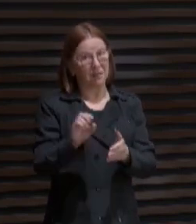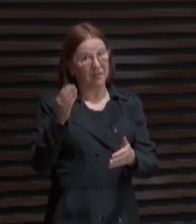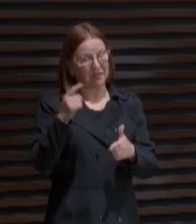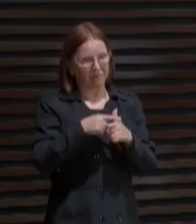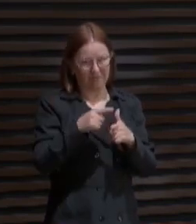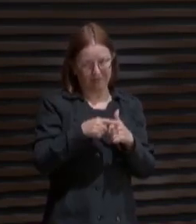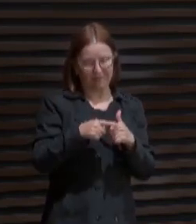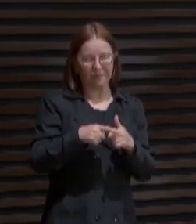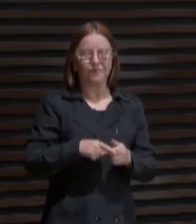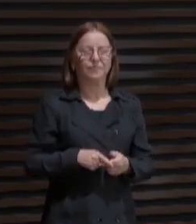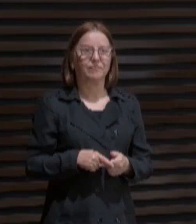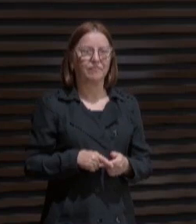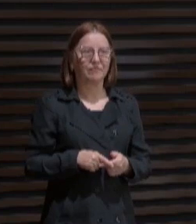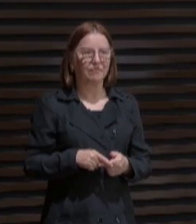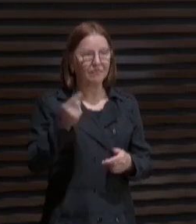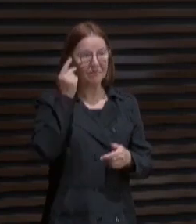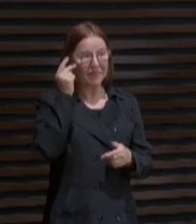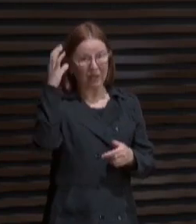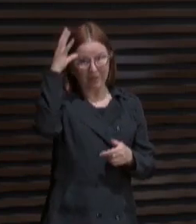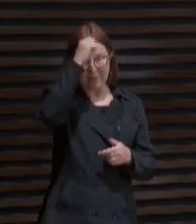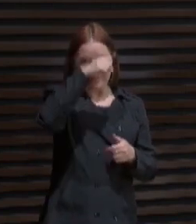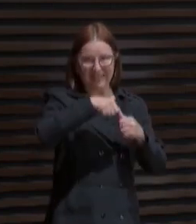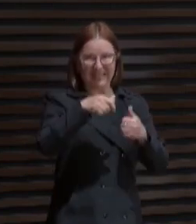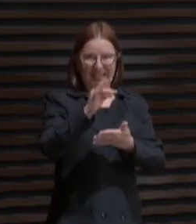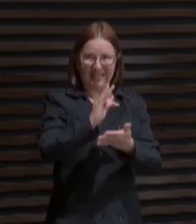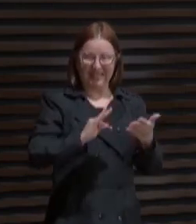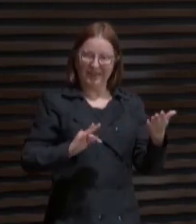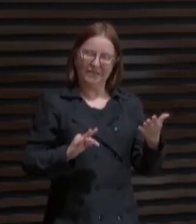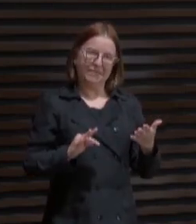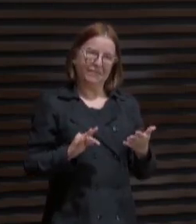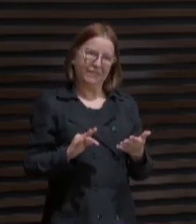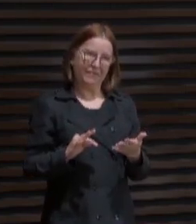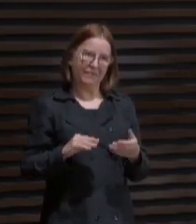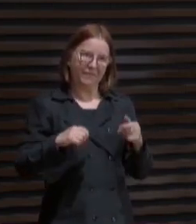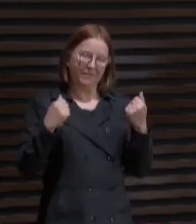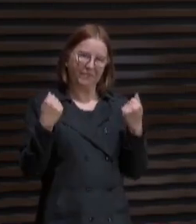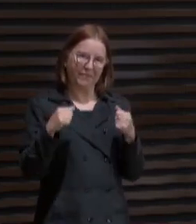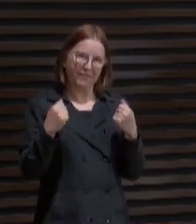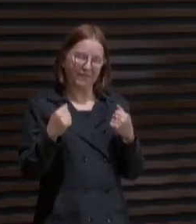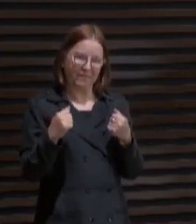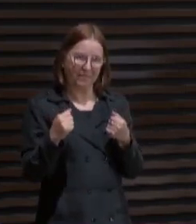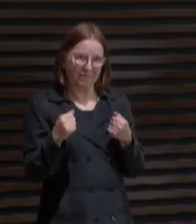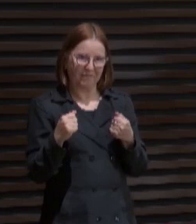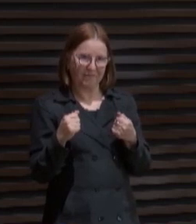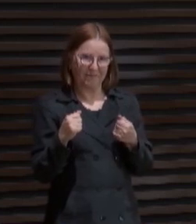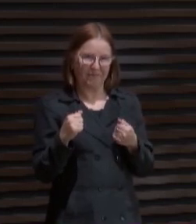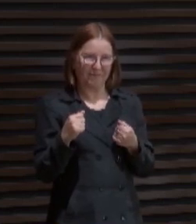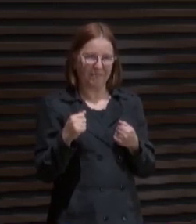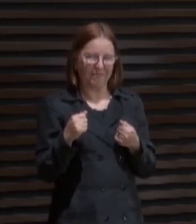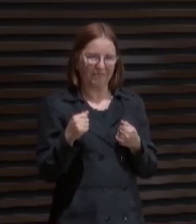Para entendermos essa passagem, nós vamos ter que nos ater um pouquinho aqui a respeito, numa